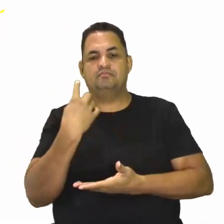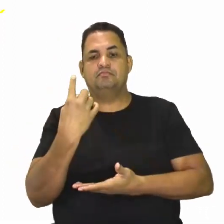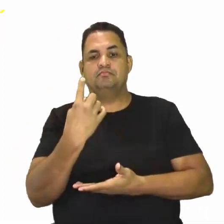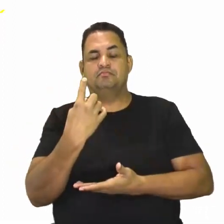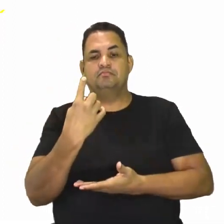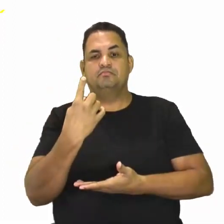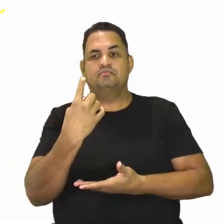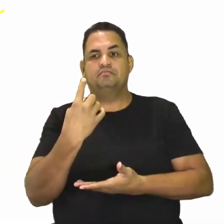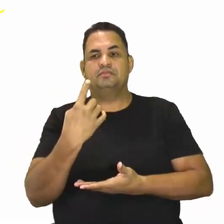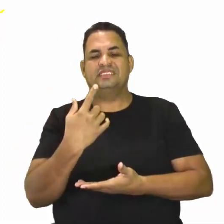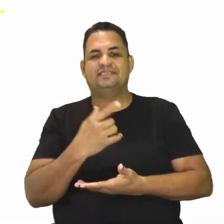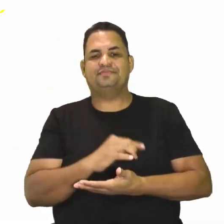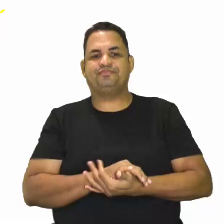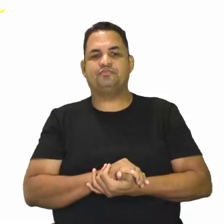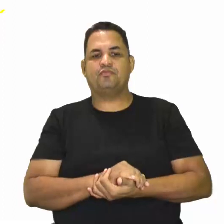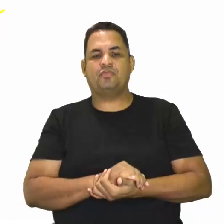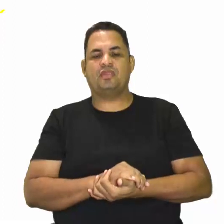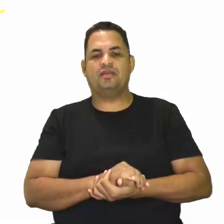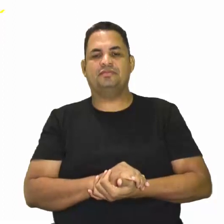só